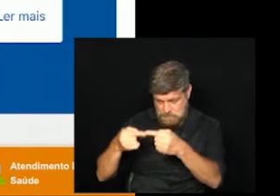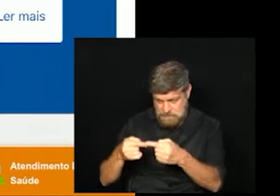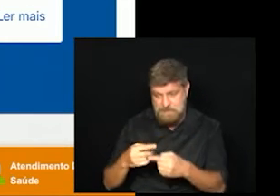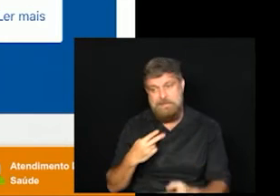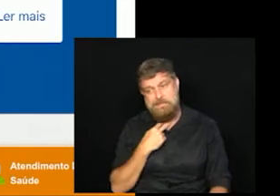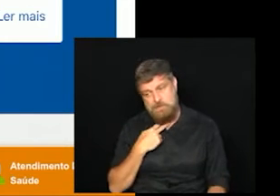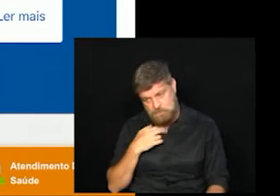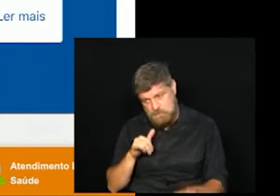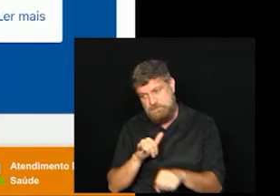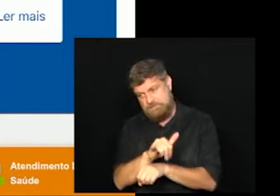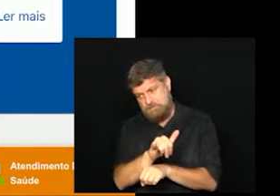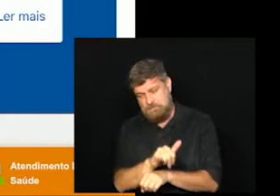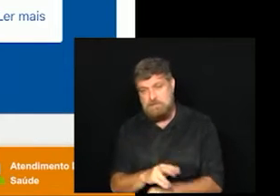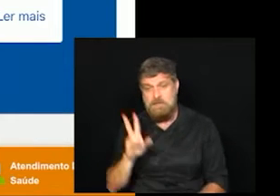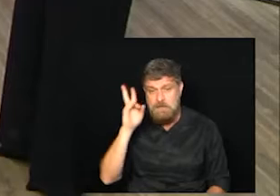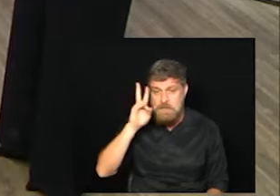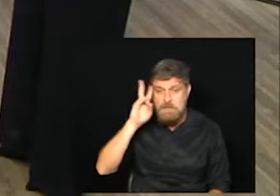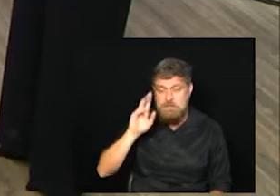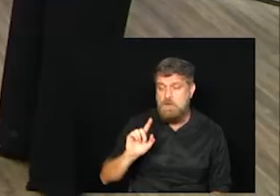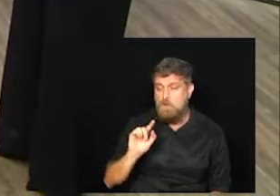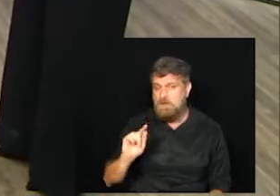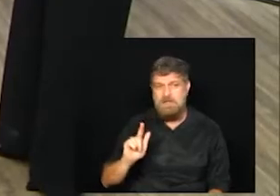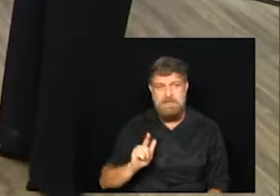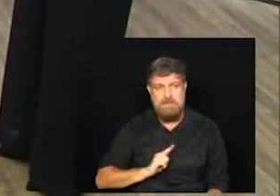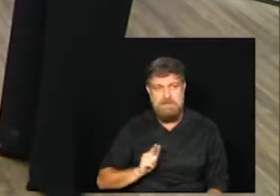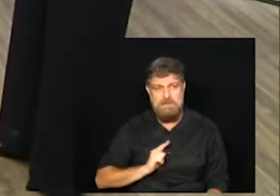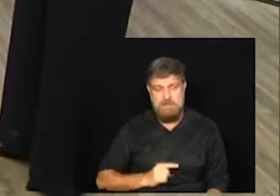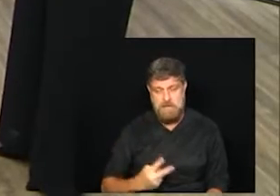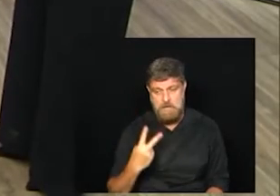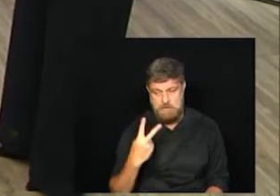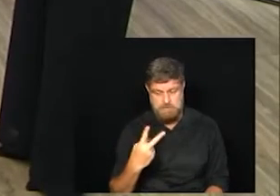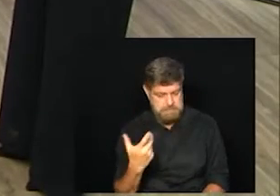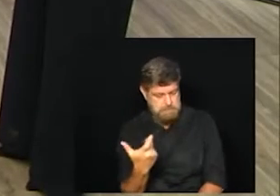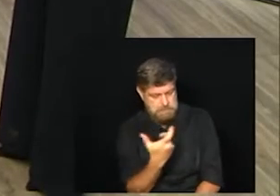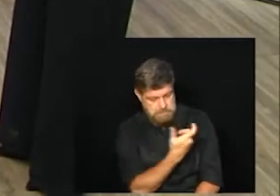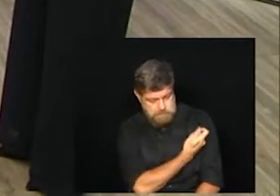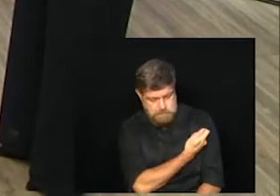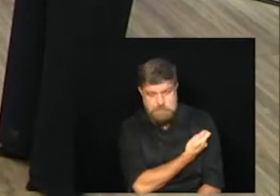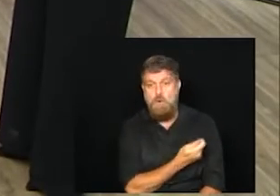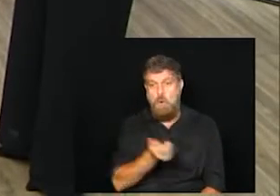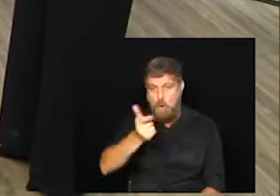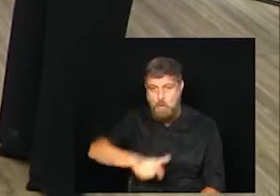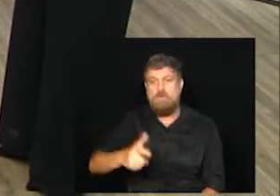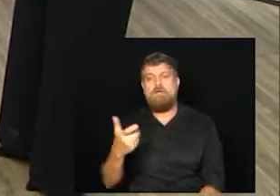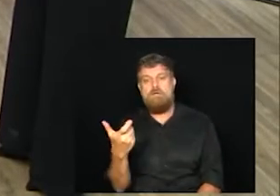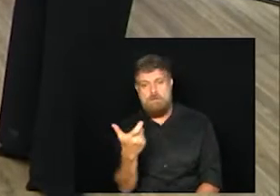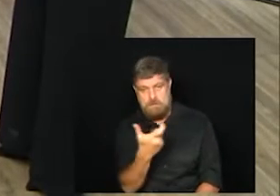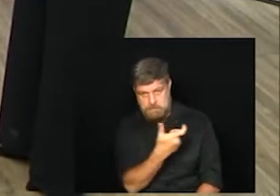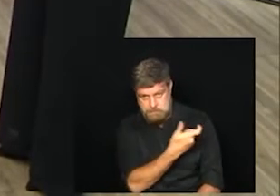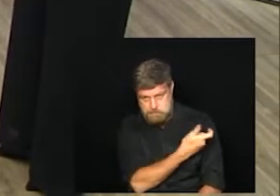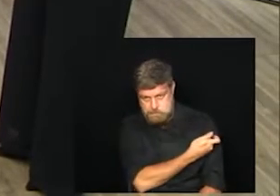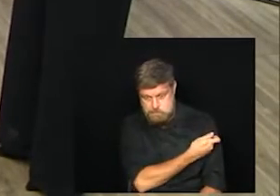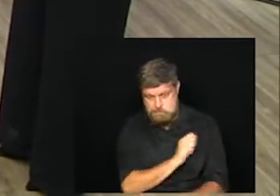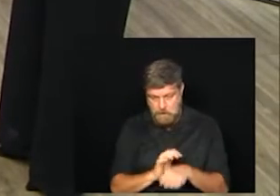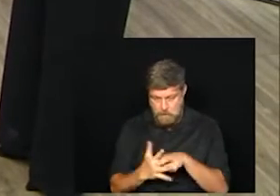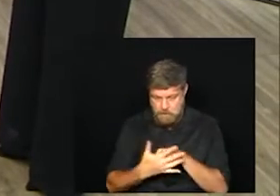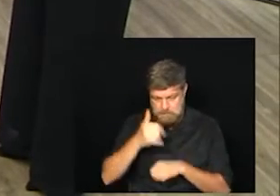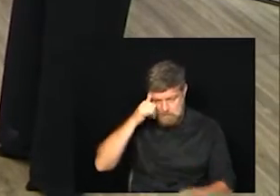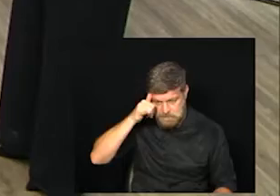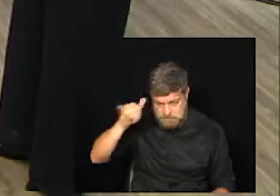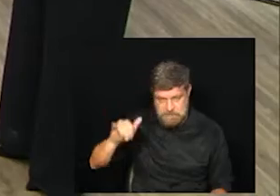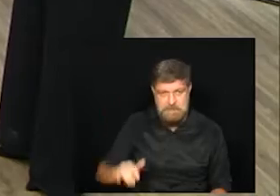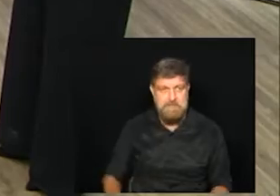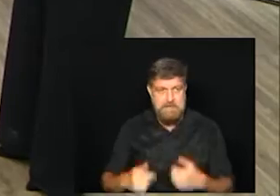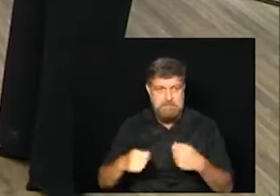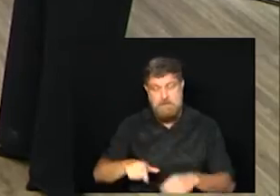deixe de se vacinar, lembrando que são 2 doses, ok? 2 doses da vacina contra a Covid-19,